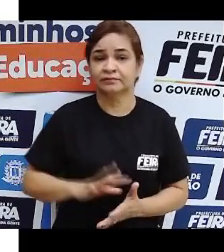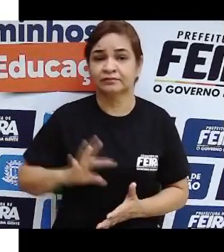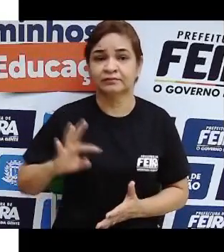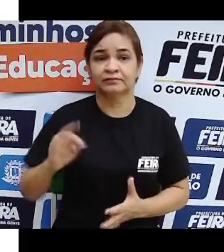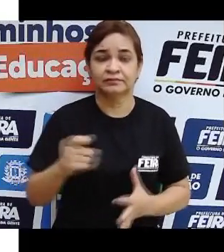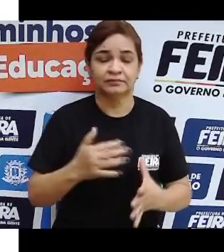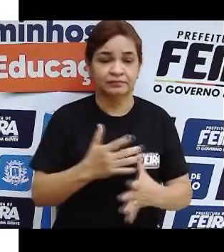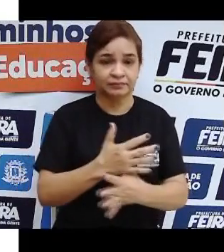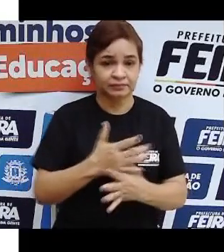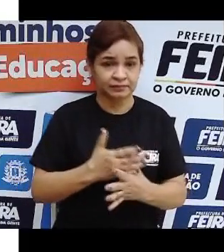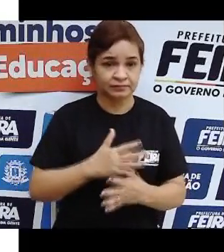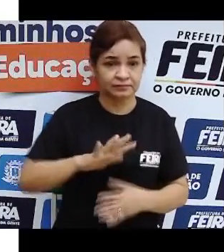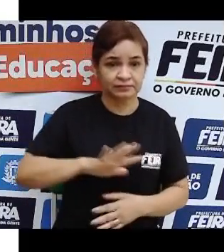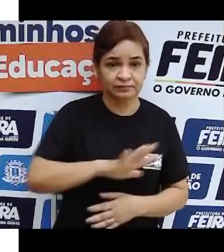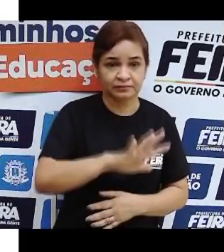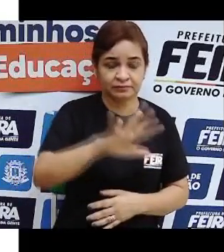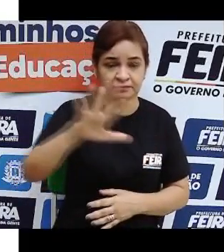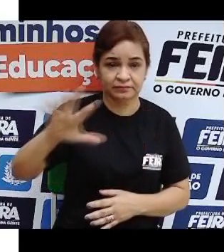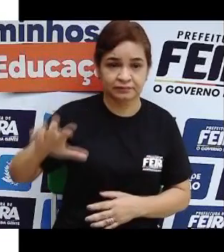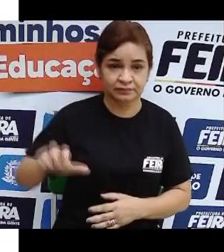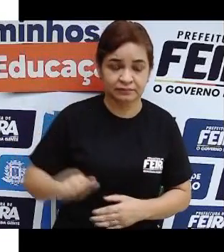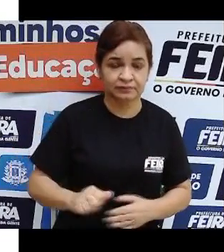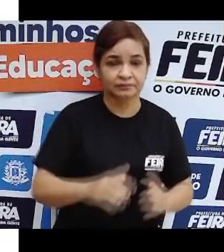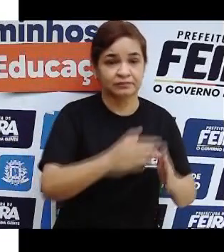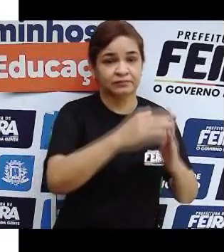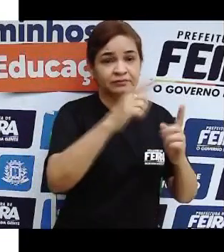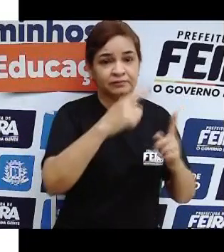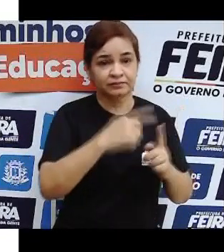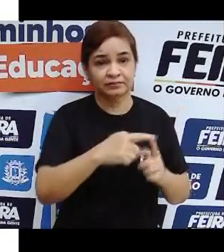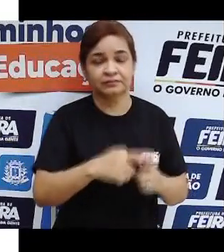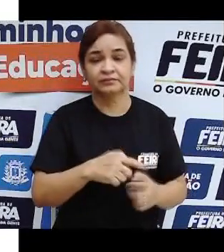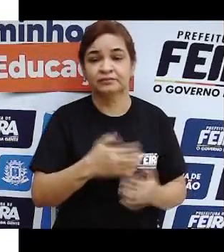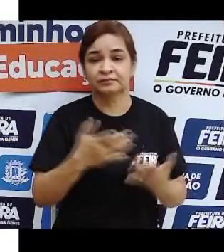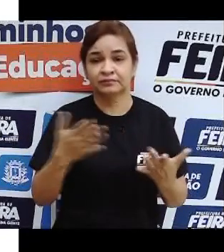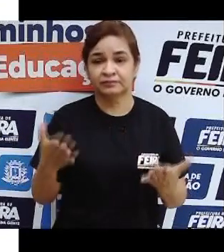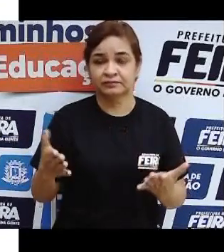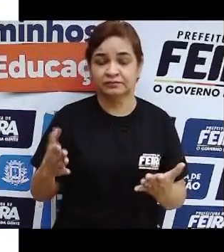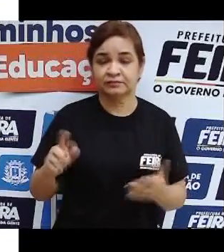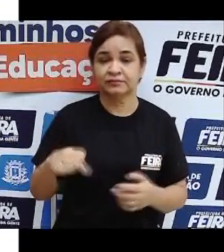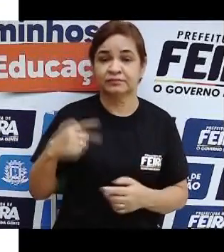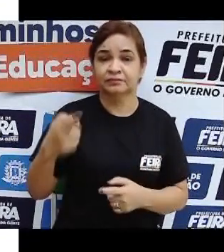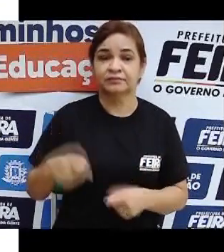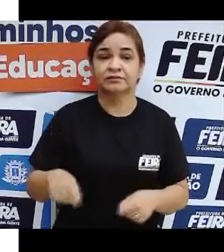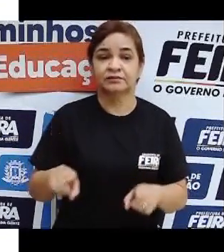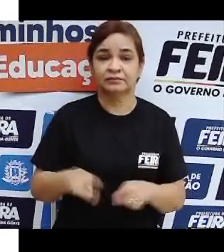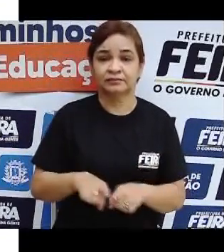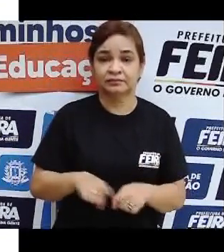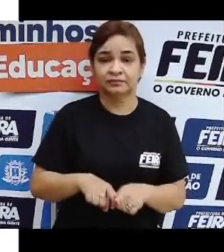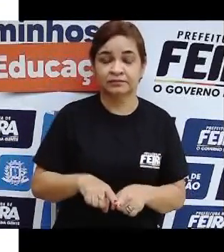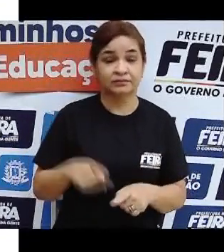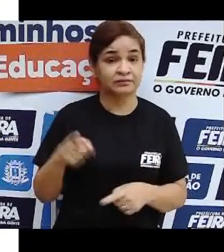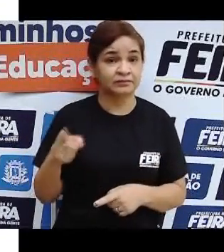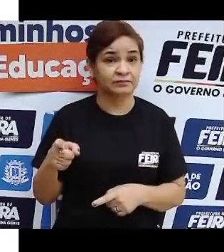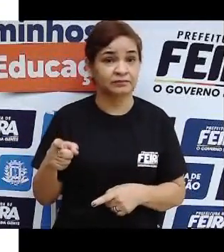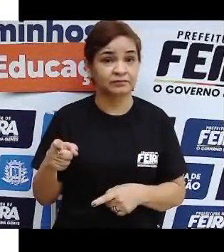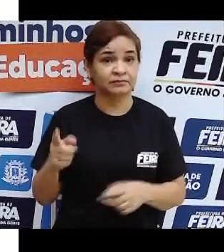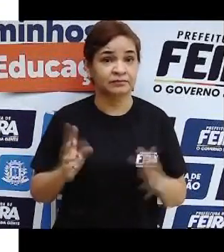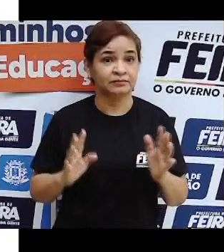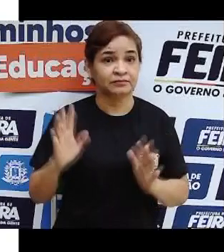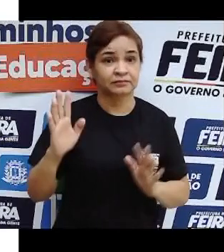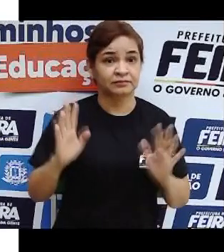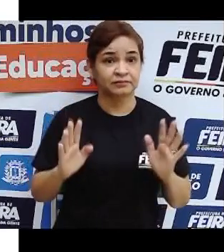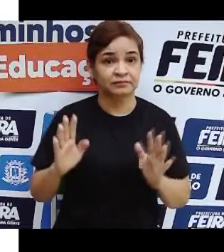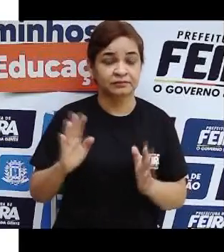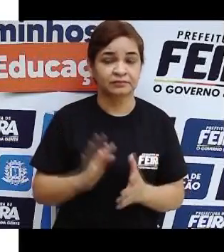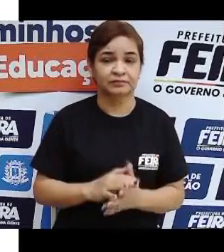Irmã Dulce, a Igreja do Bonfim. Outras manifestações também atraem muitos visitantes, como a Festa da Boa Morte, que acontece